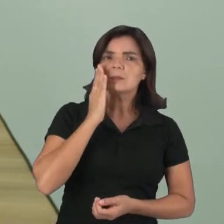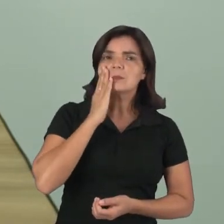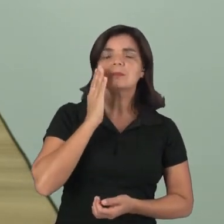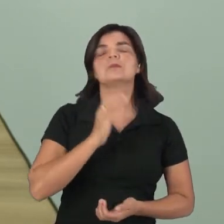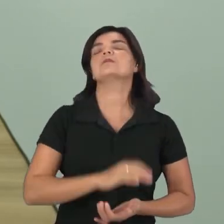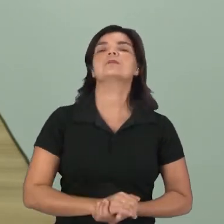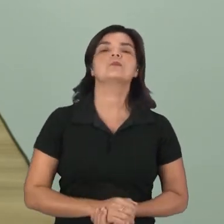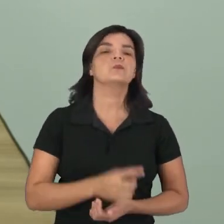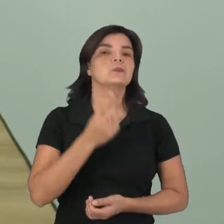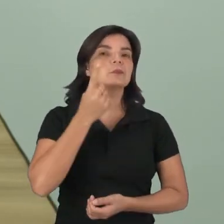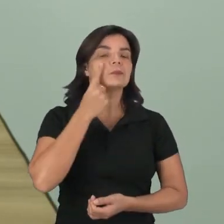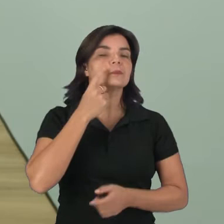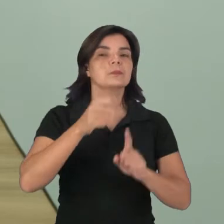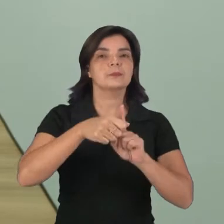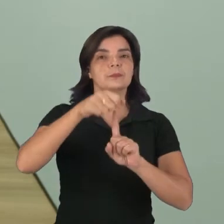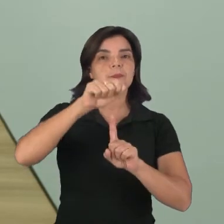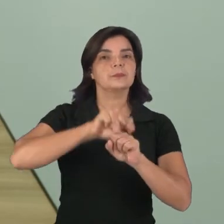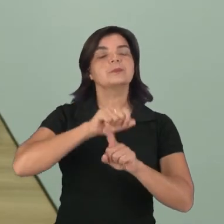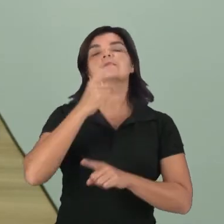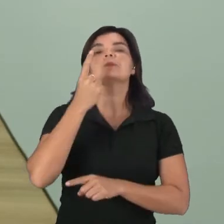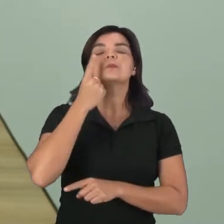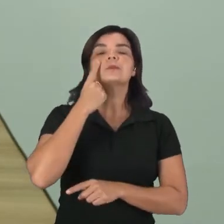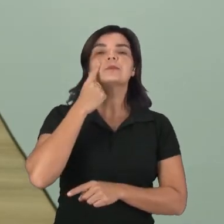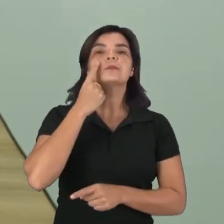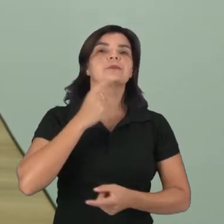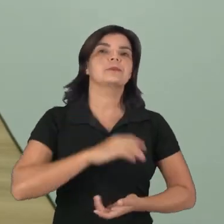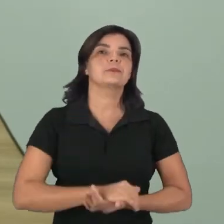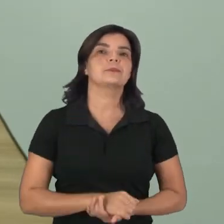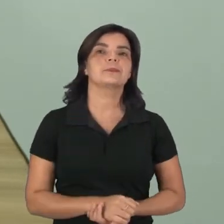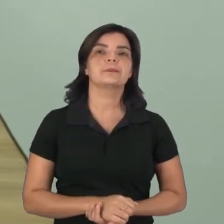vamos conferir lá no calendário então